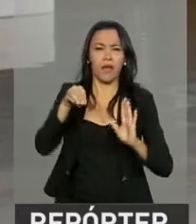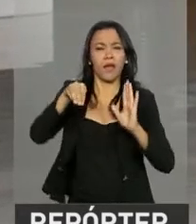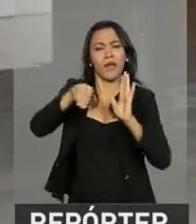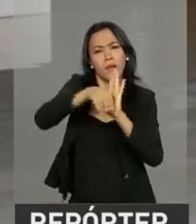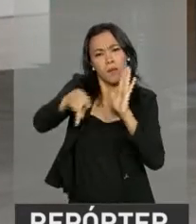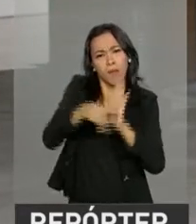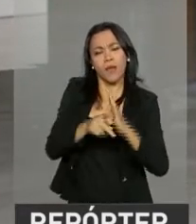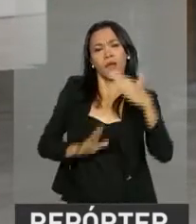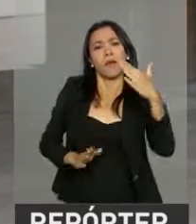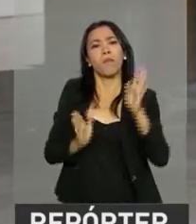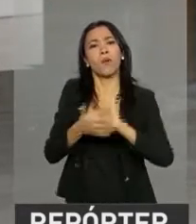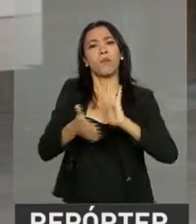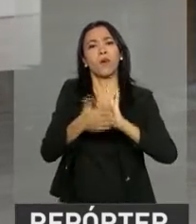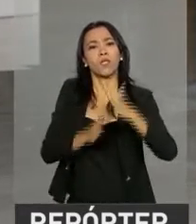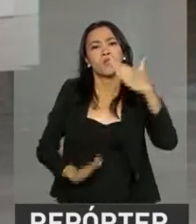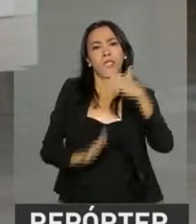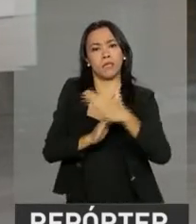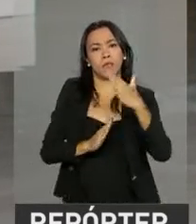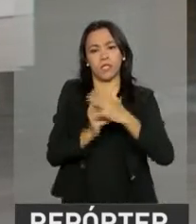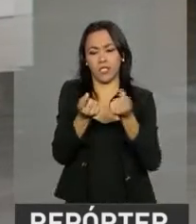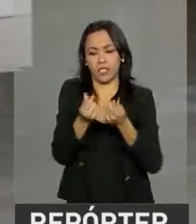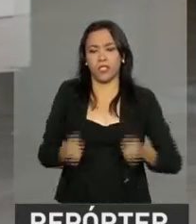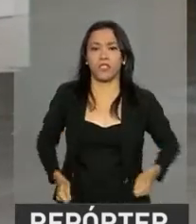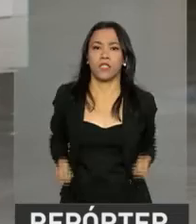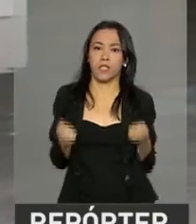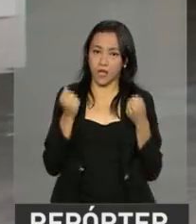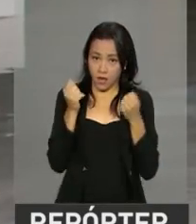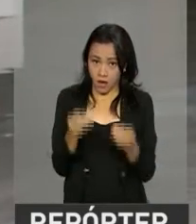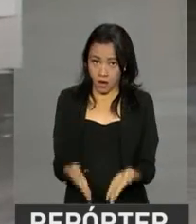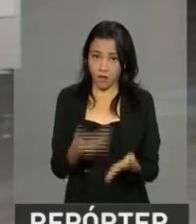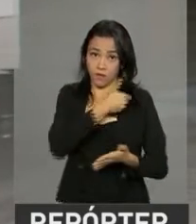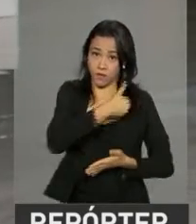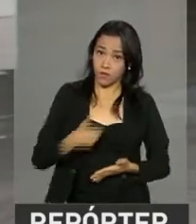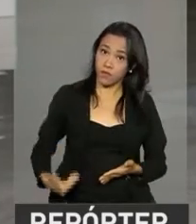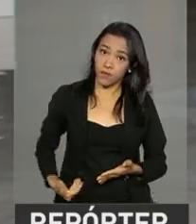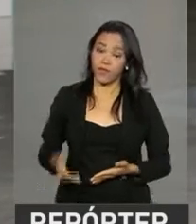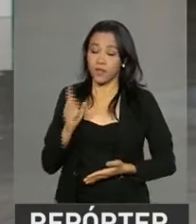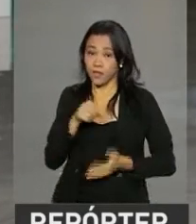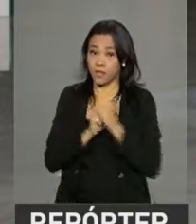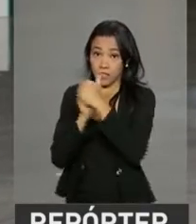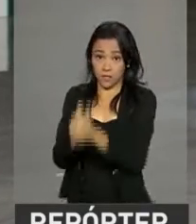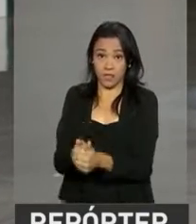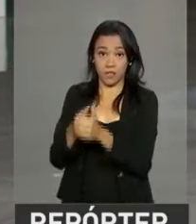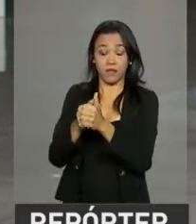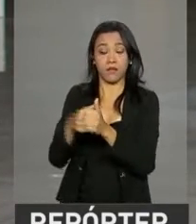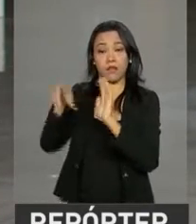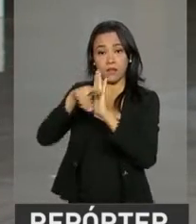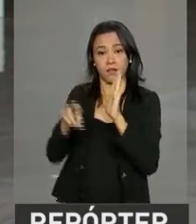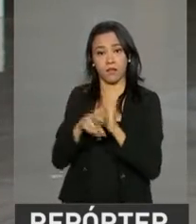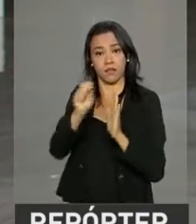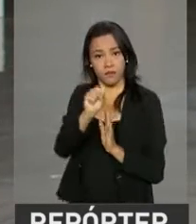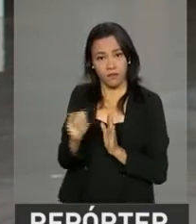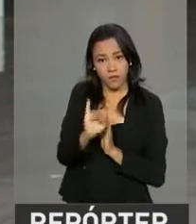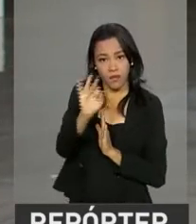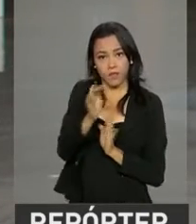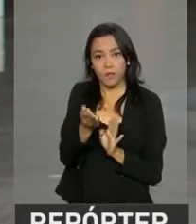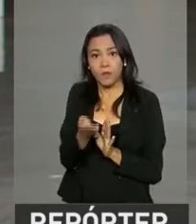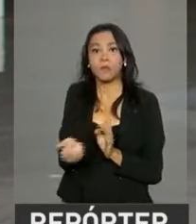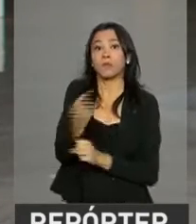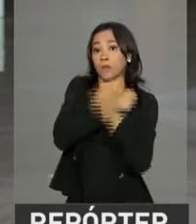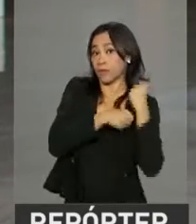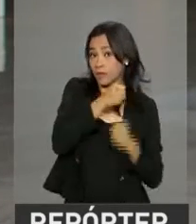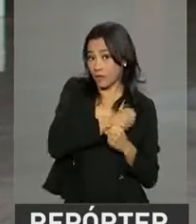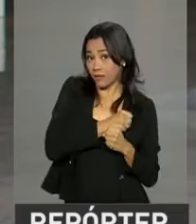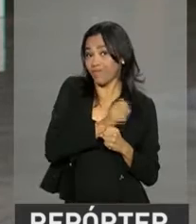à Constituição que estabelece um limite para o crescimento dos gastos públicos com base na inflação do ano anterior, certamente,